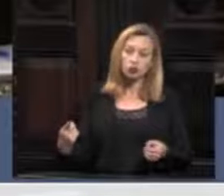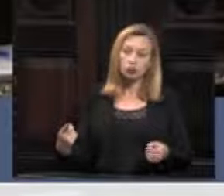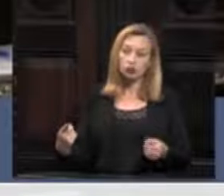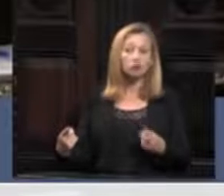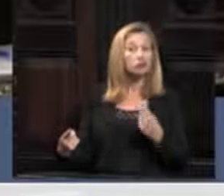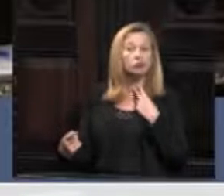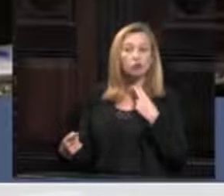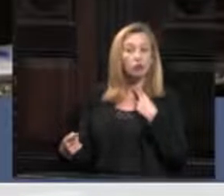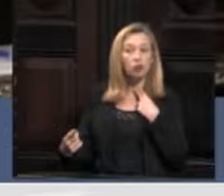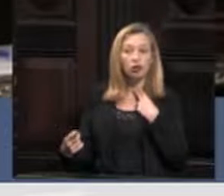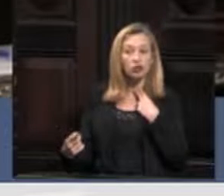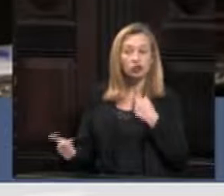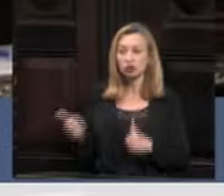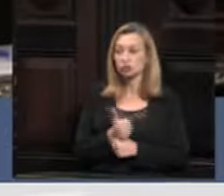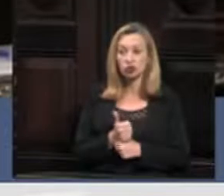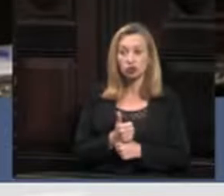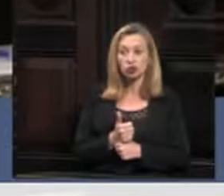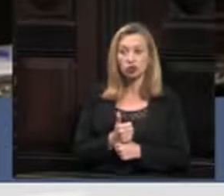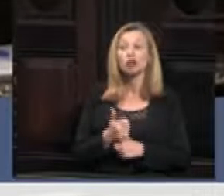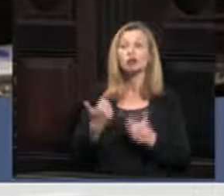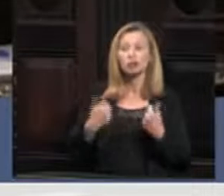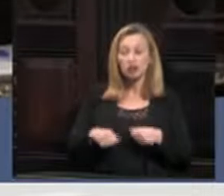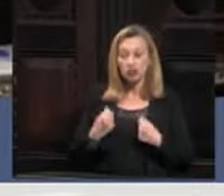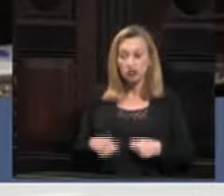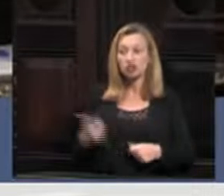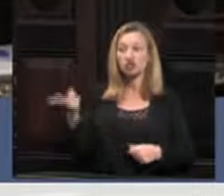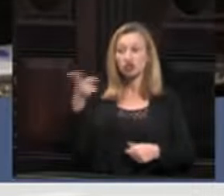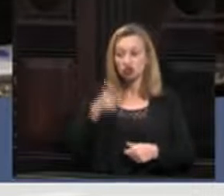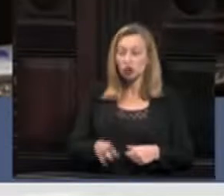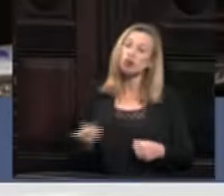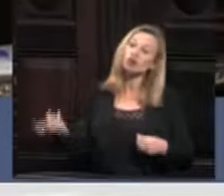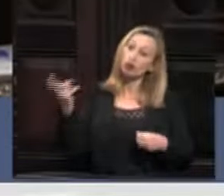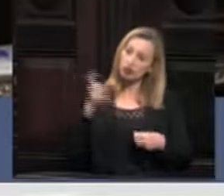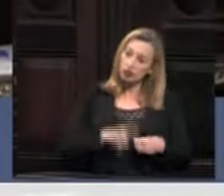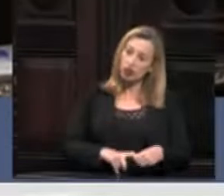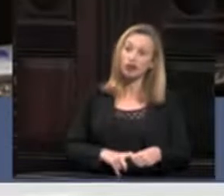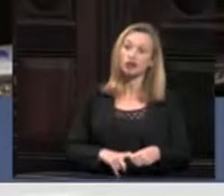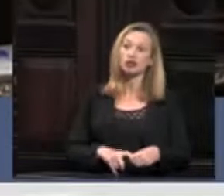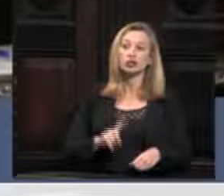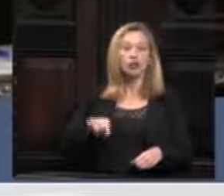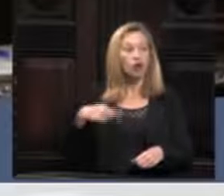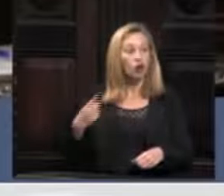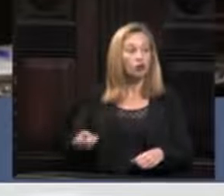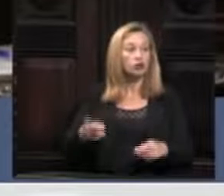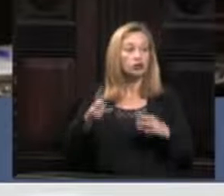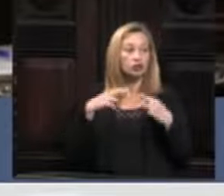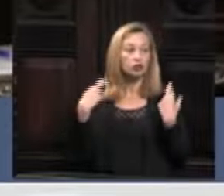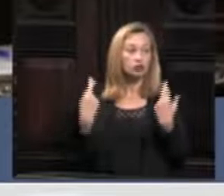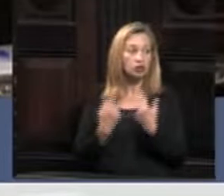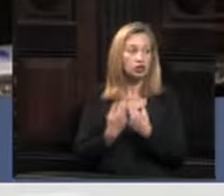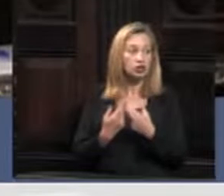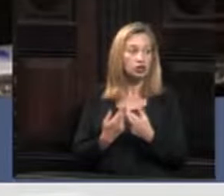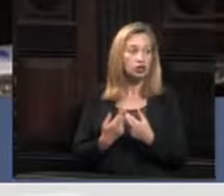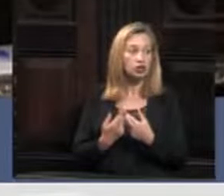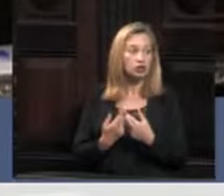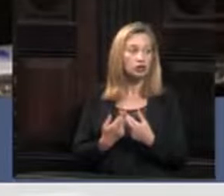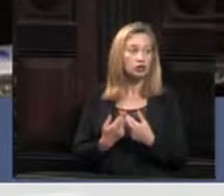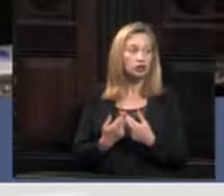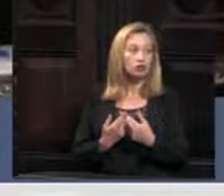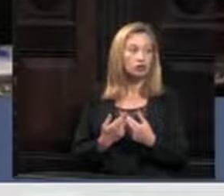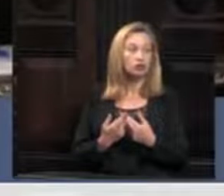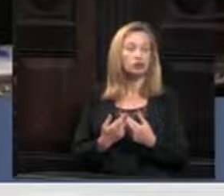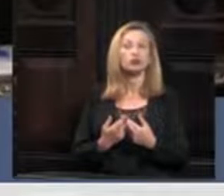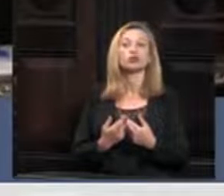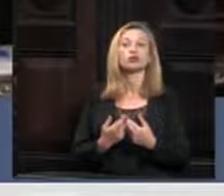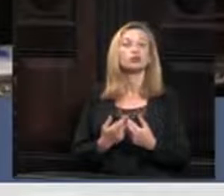ultrapassá-lo. Tem que recuperar a sessão seguinte a partir do ponto em que a sessão